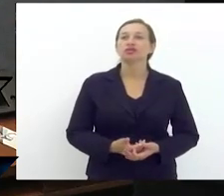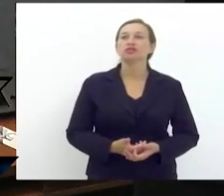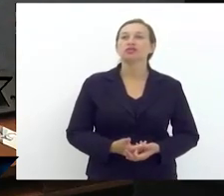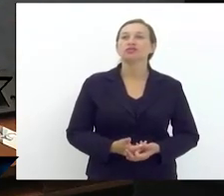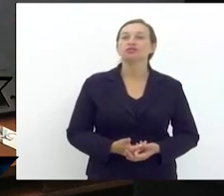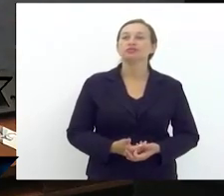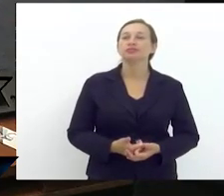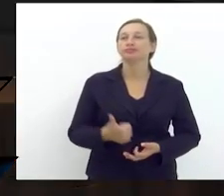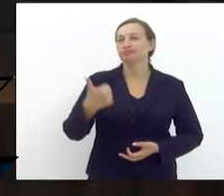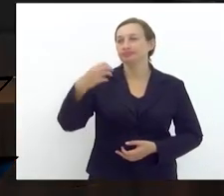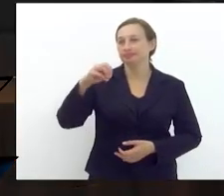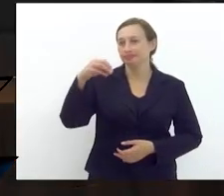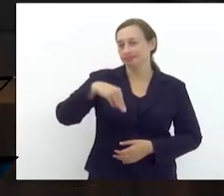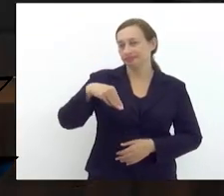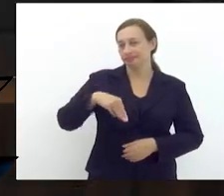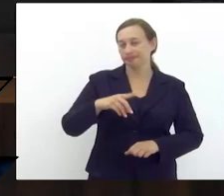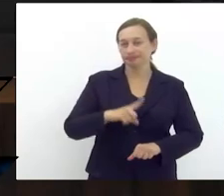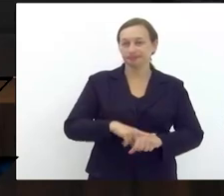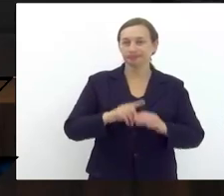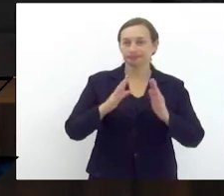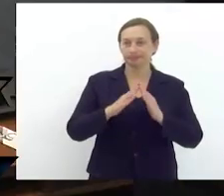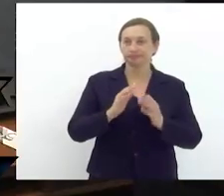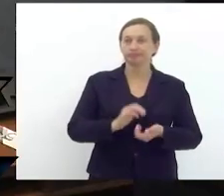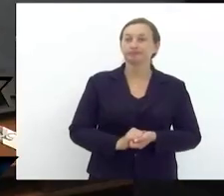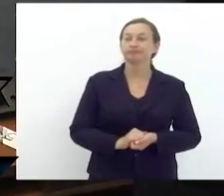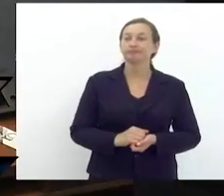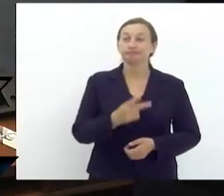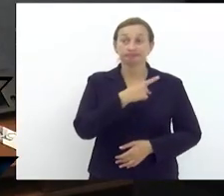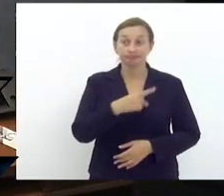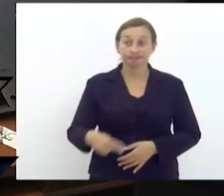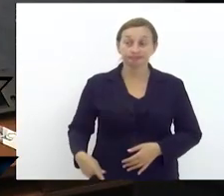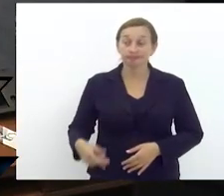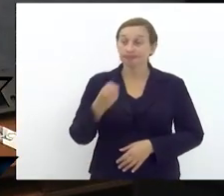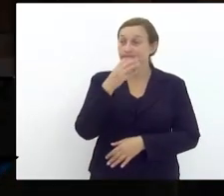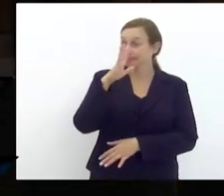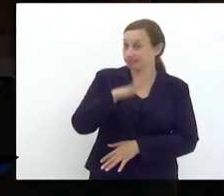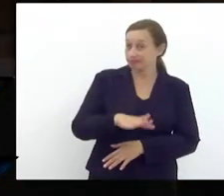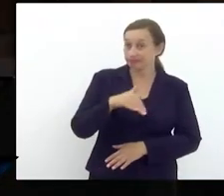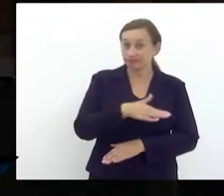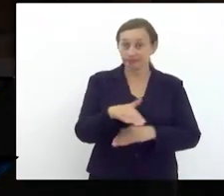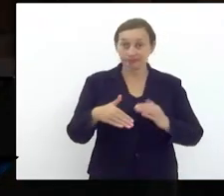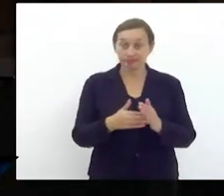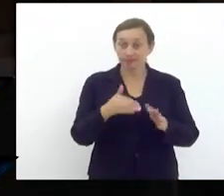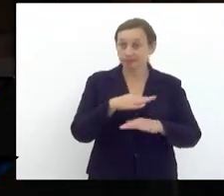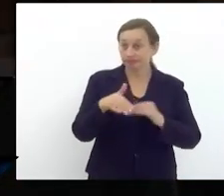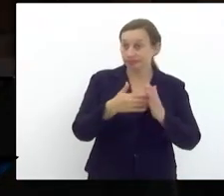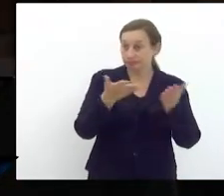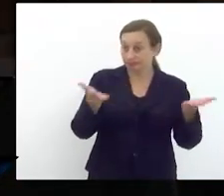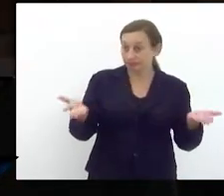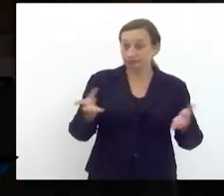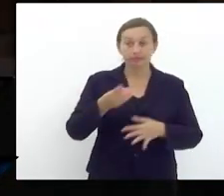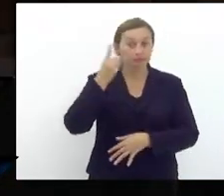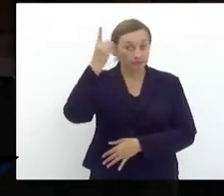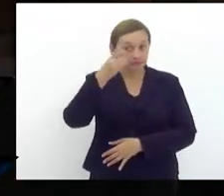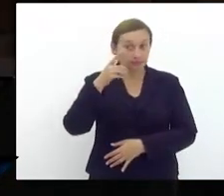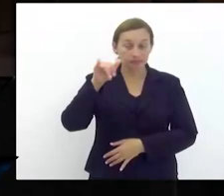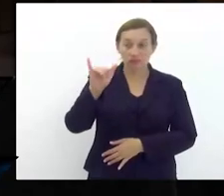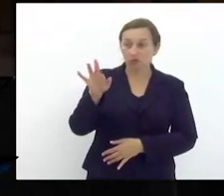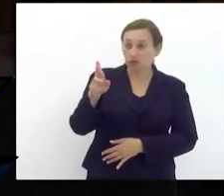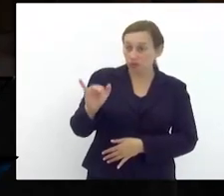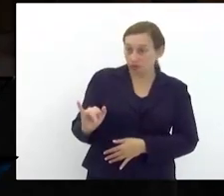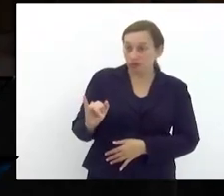vossa excelência dispõe de 10 minutos Presidente Boa tarde a todos os presentes aqui Deputado Yuri deputada Renata